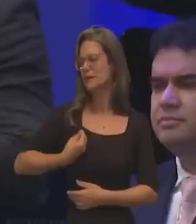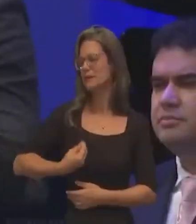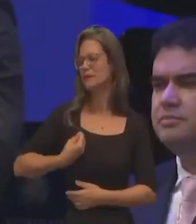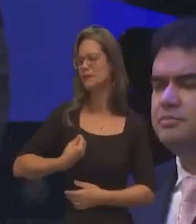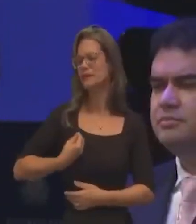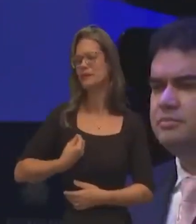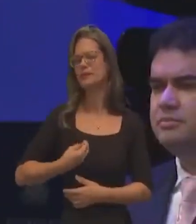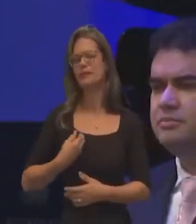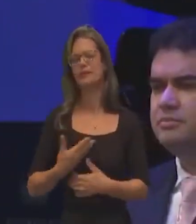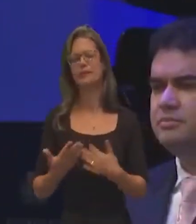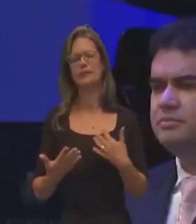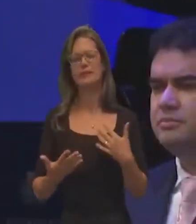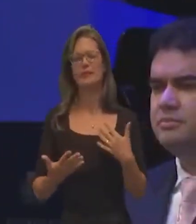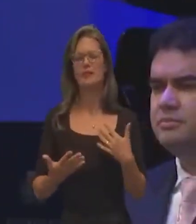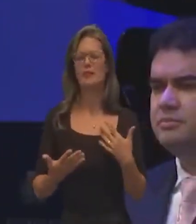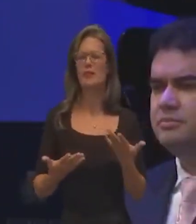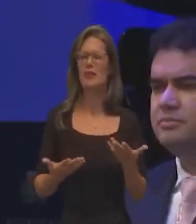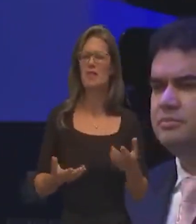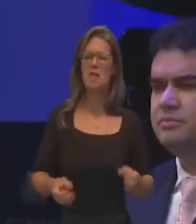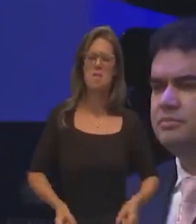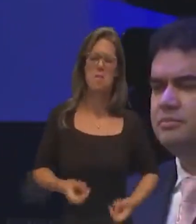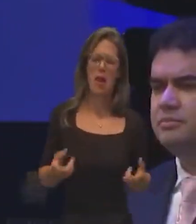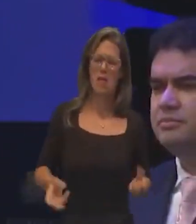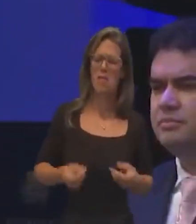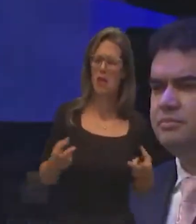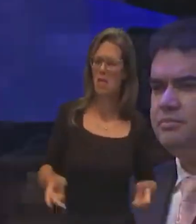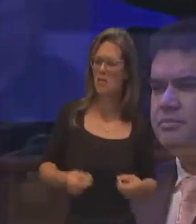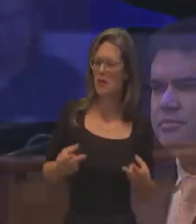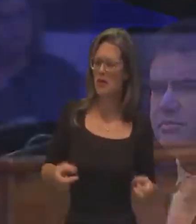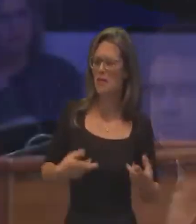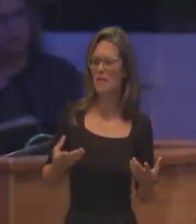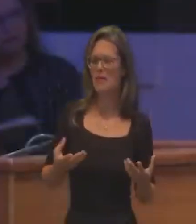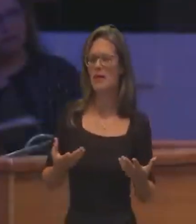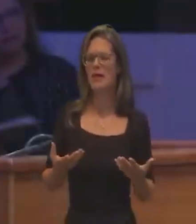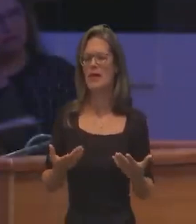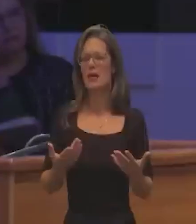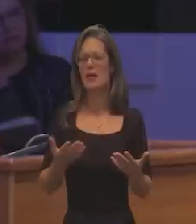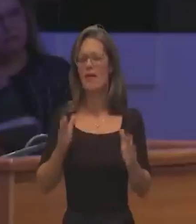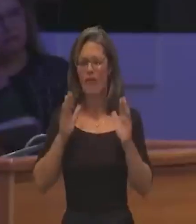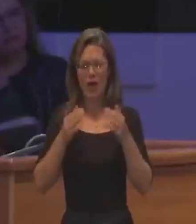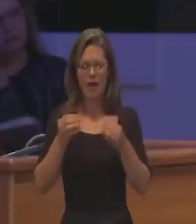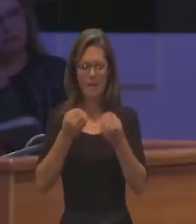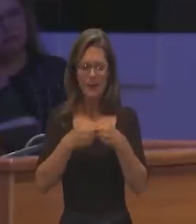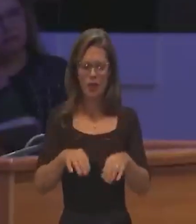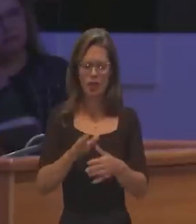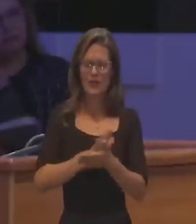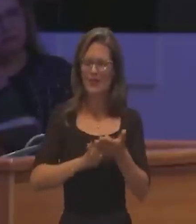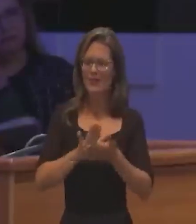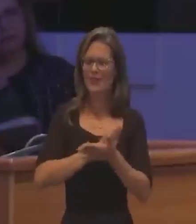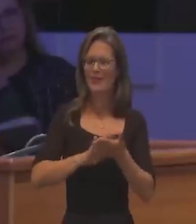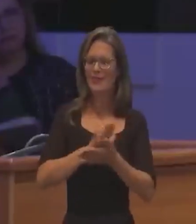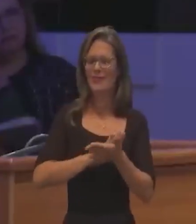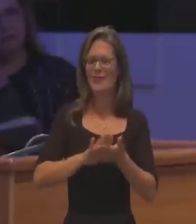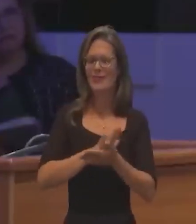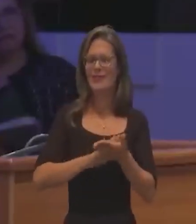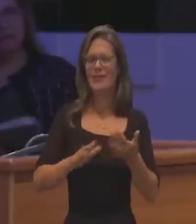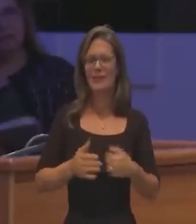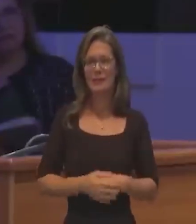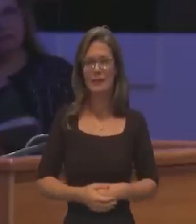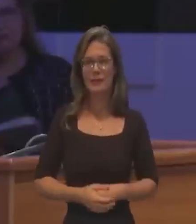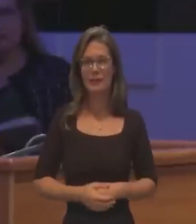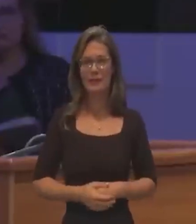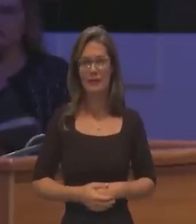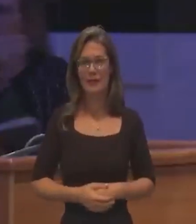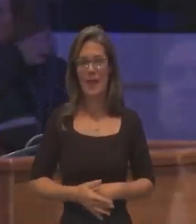cálculo exato dos prejuízos que isso trará. Sabe aquela pessoa que entra no mercado e pega um carrinho e